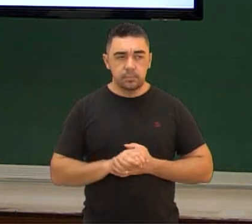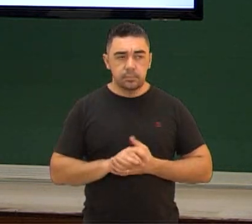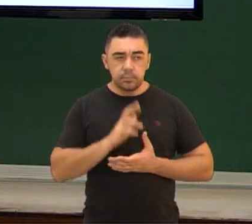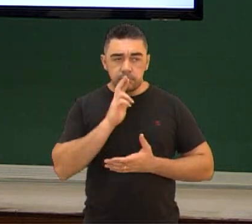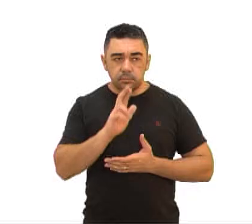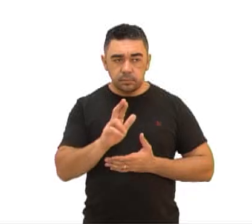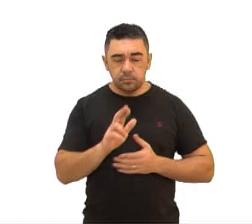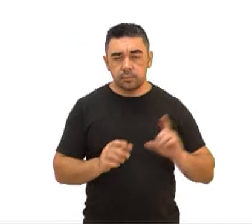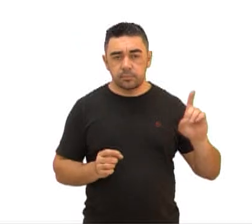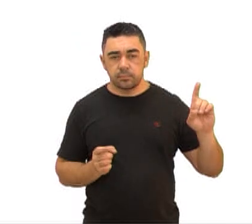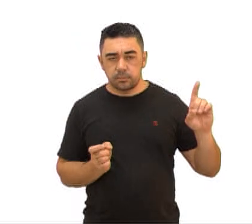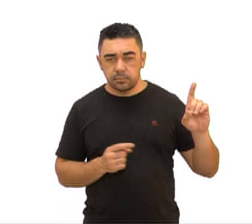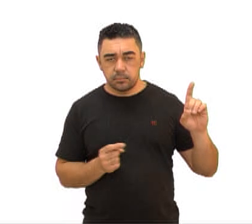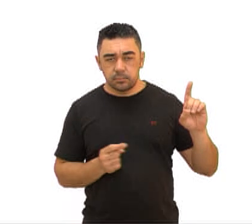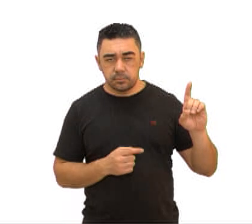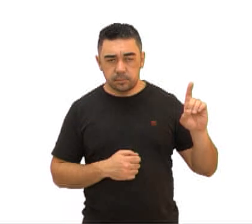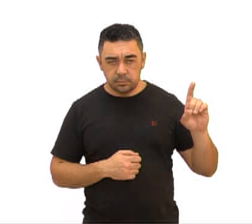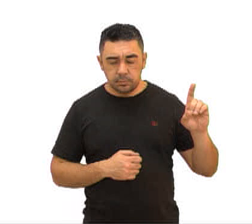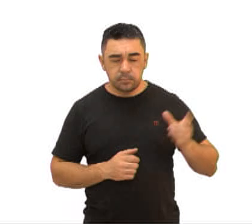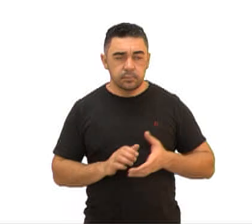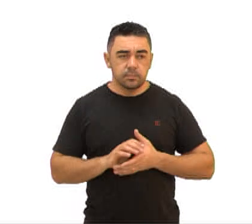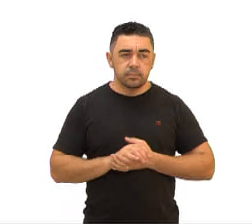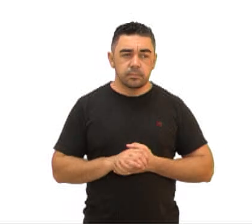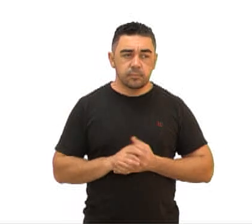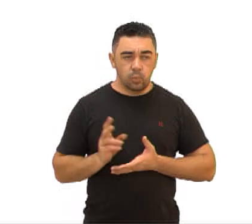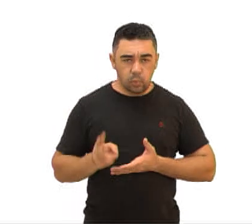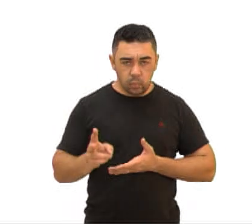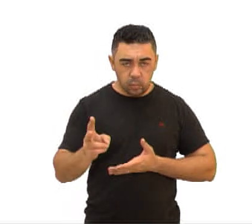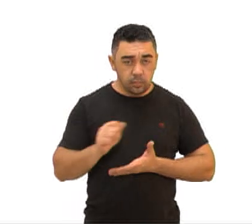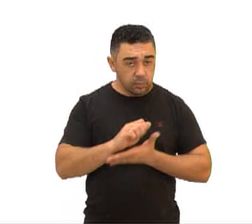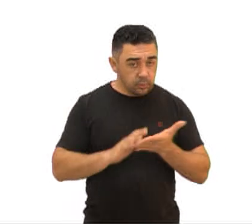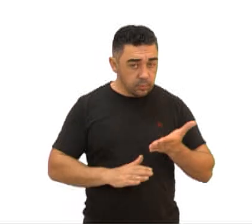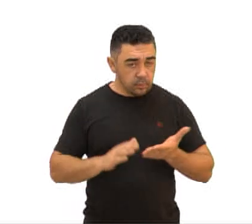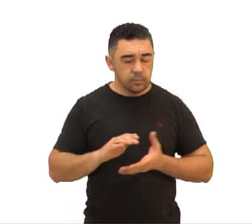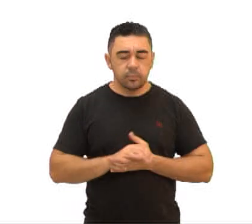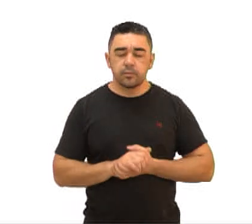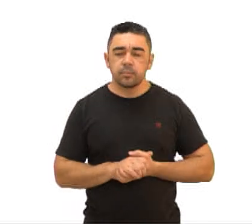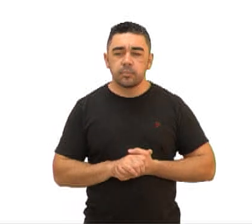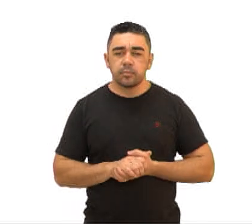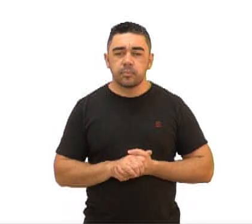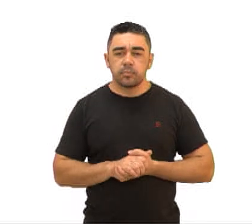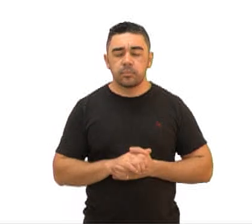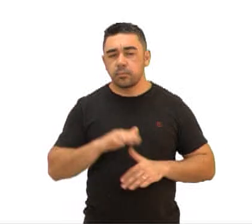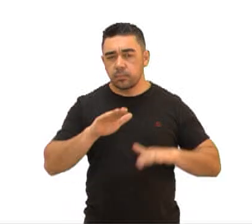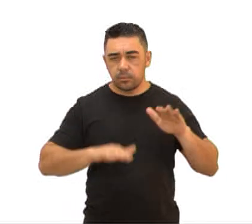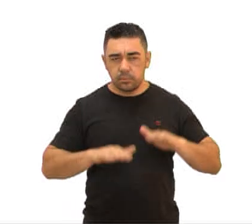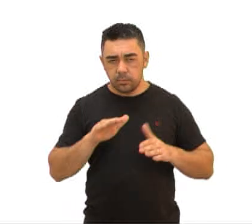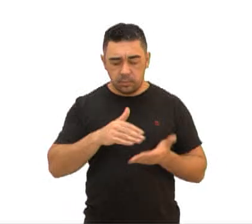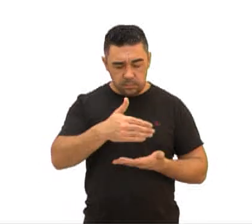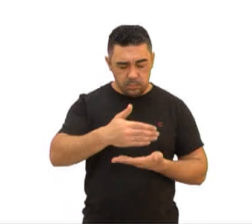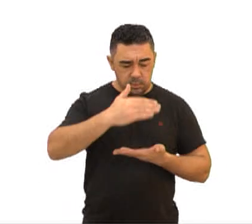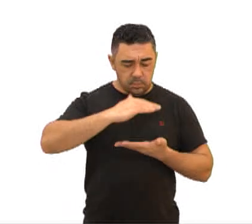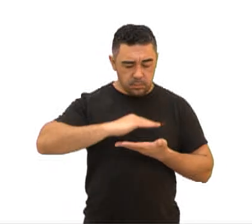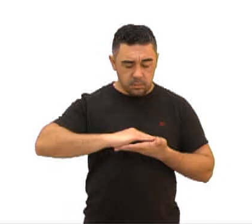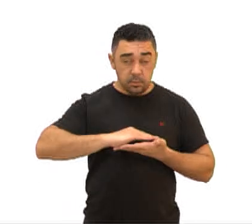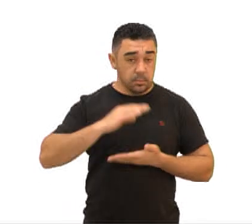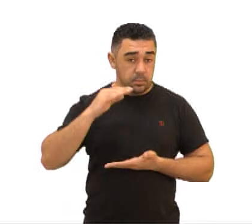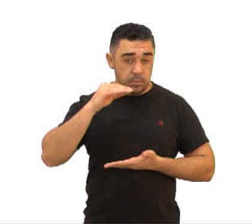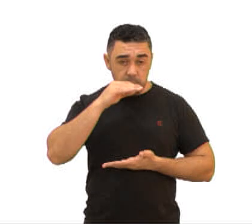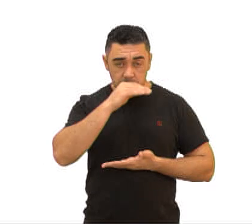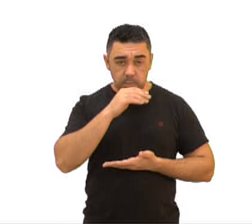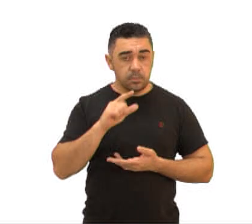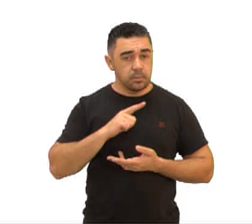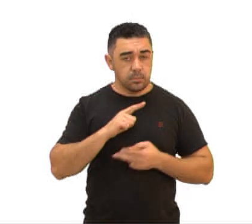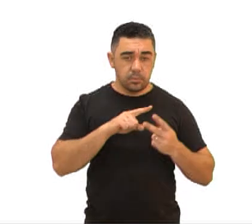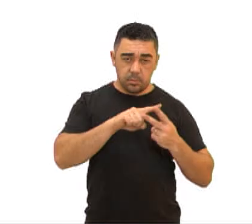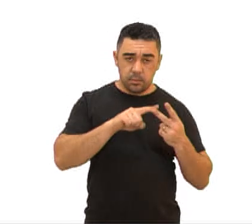Resposta, então, letra D. Continuando, próximo exercício. Geralmente, máquinas de alta potência são